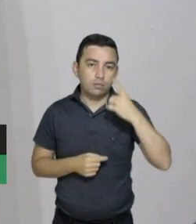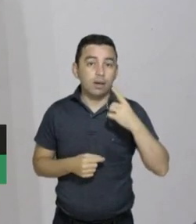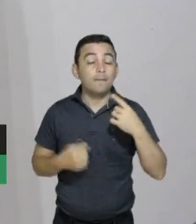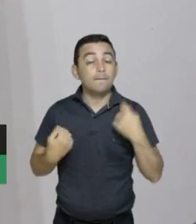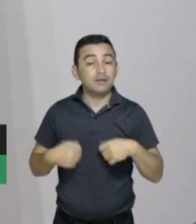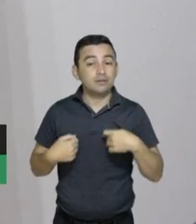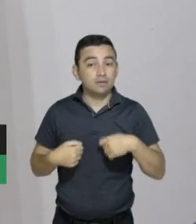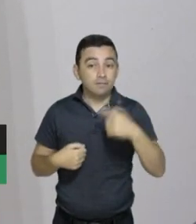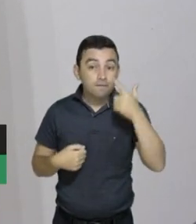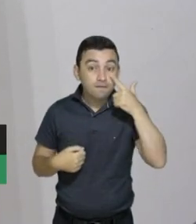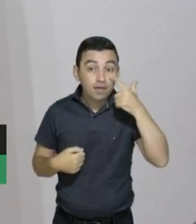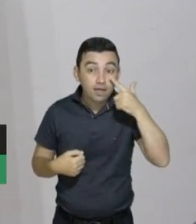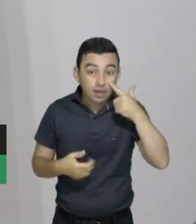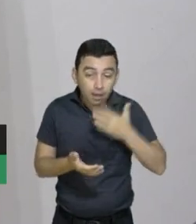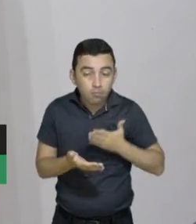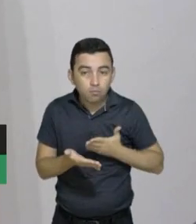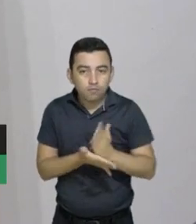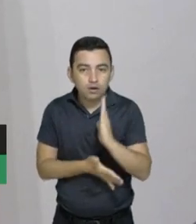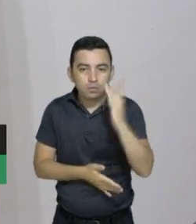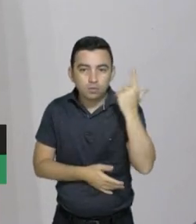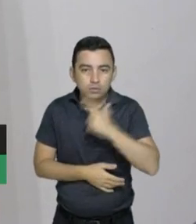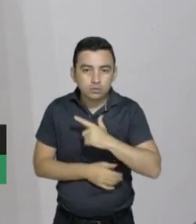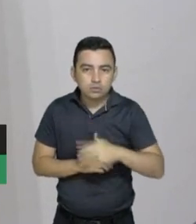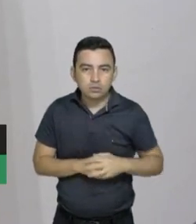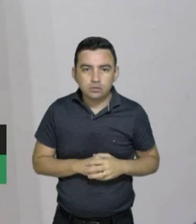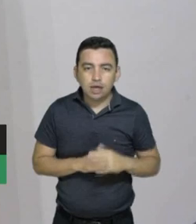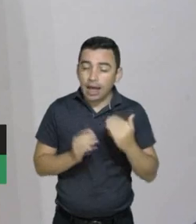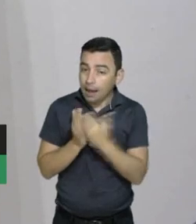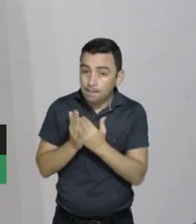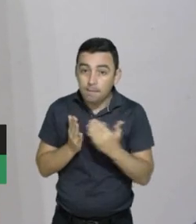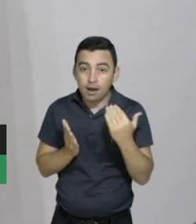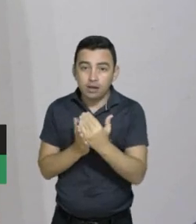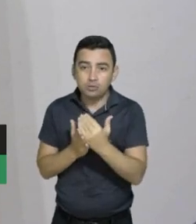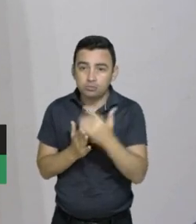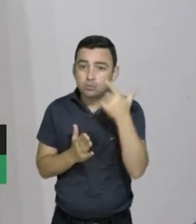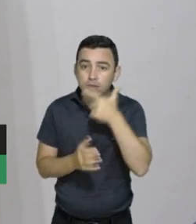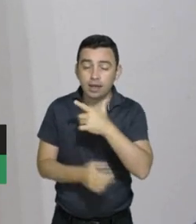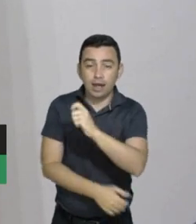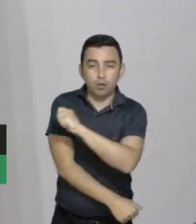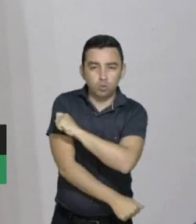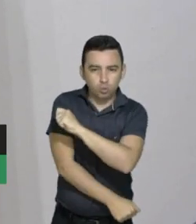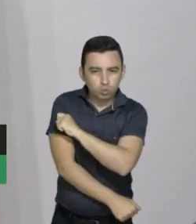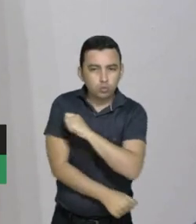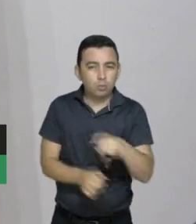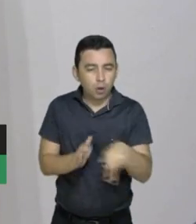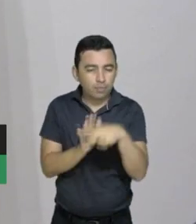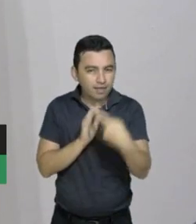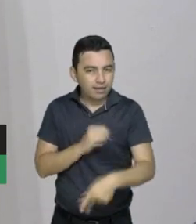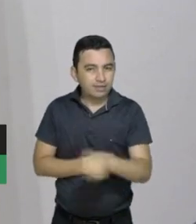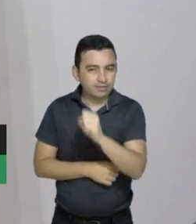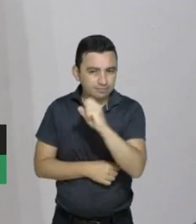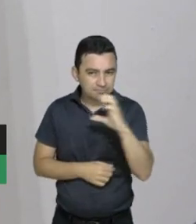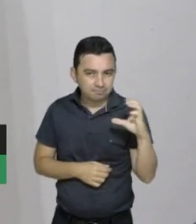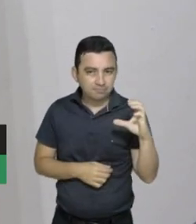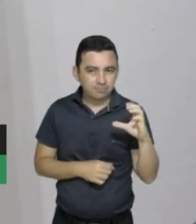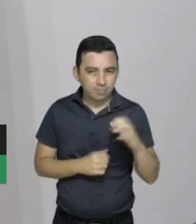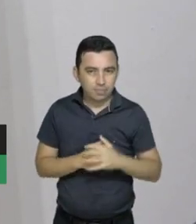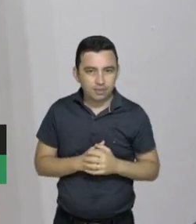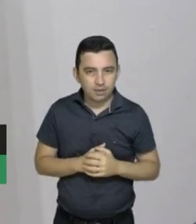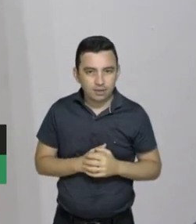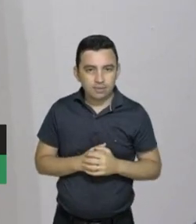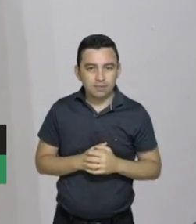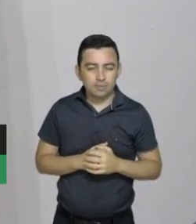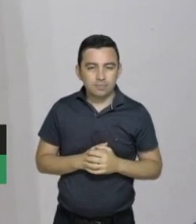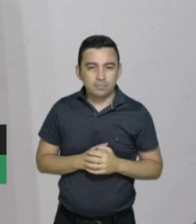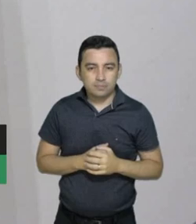aprova esse projeto e que o maior beneficiado seja o estudante Catarinense eu queria encerrar dizendo isso para vocês